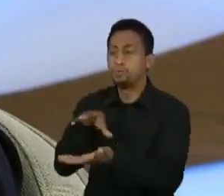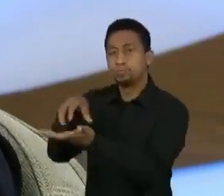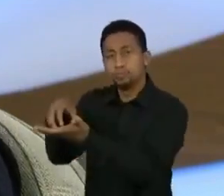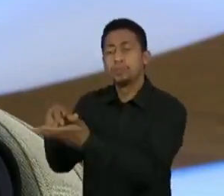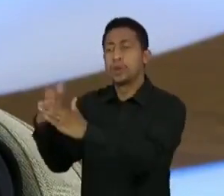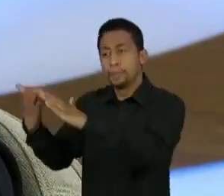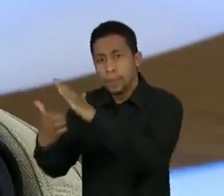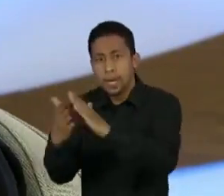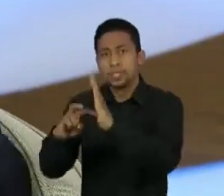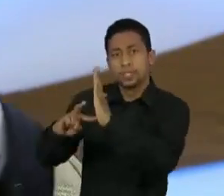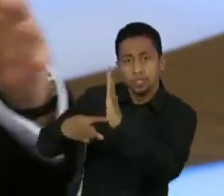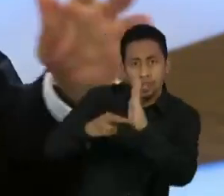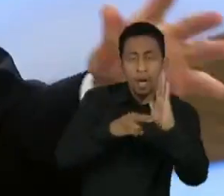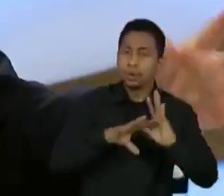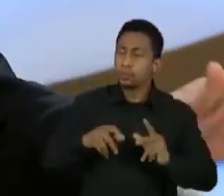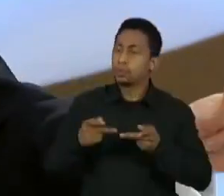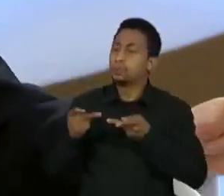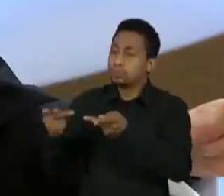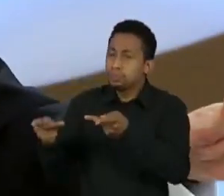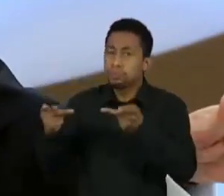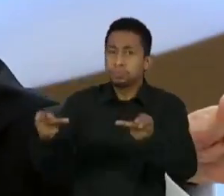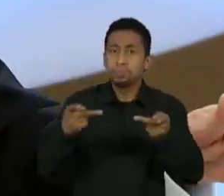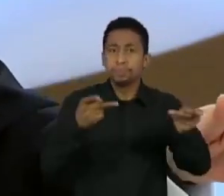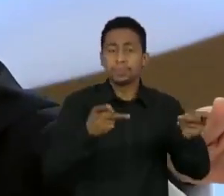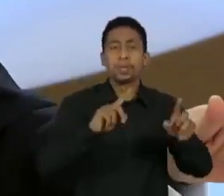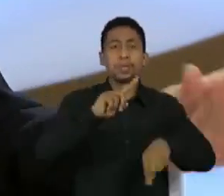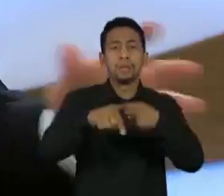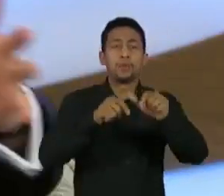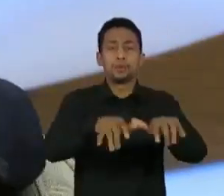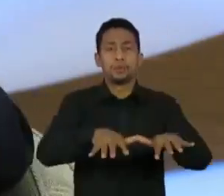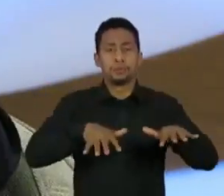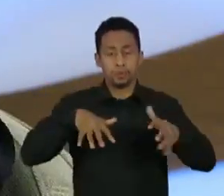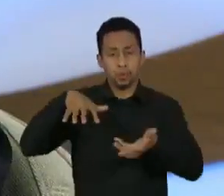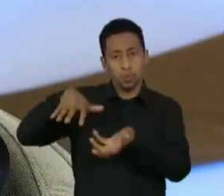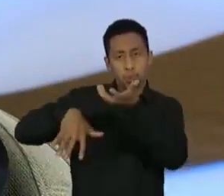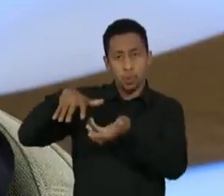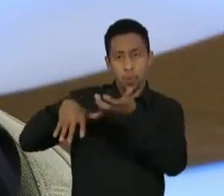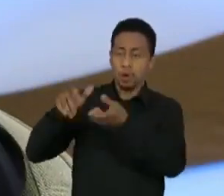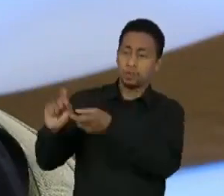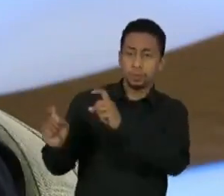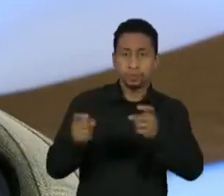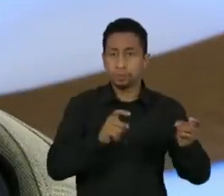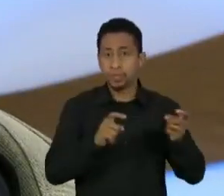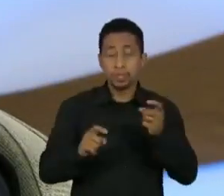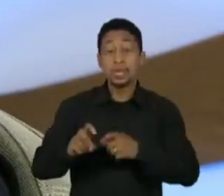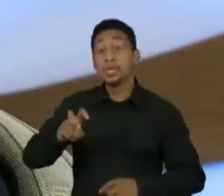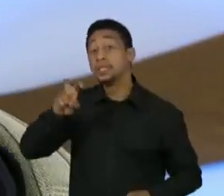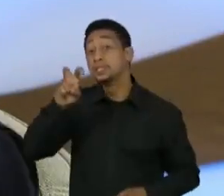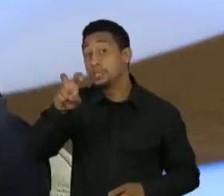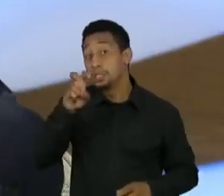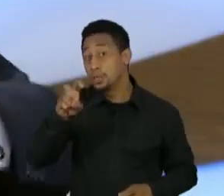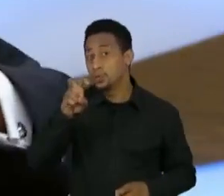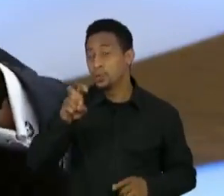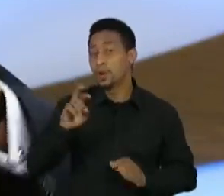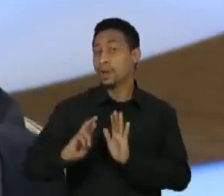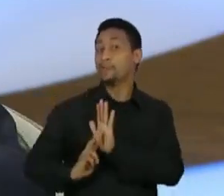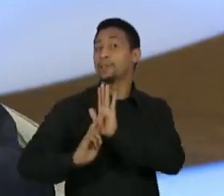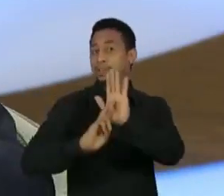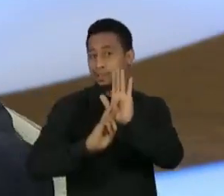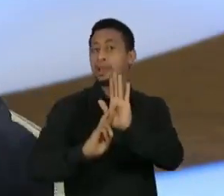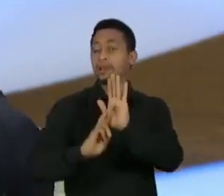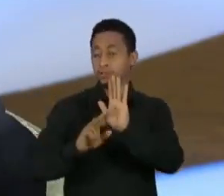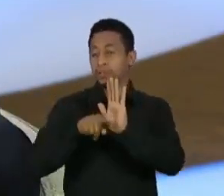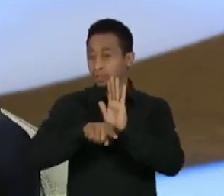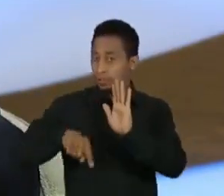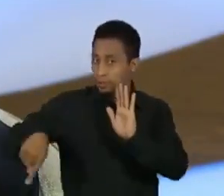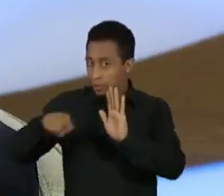o projeto para o Congresso, falaram 4 ou 5 representantes dos empregados, 4 ou 5 representantes dos empregadores. Veja o